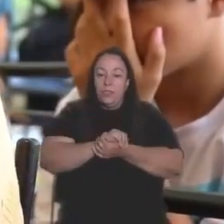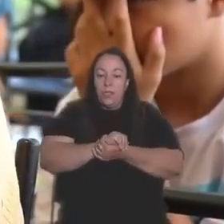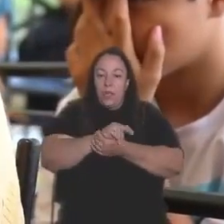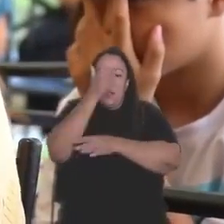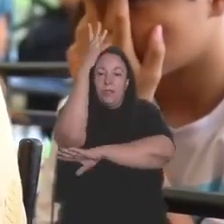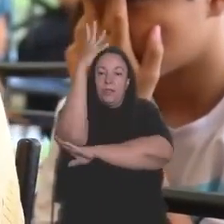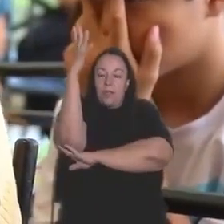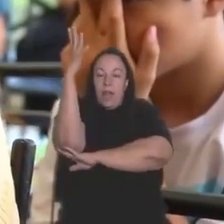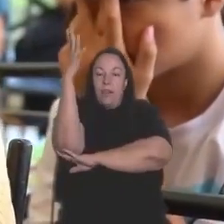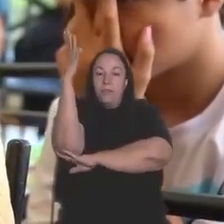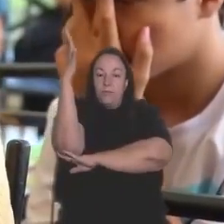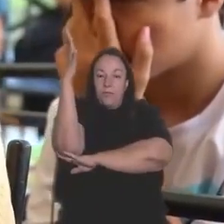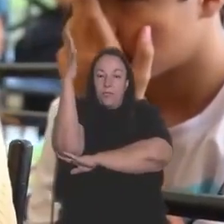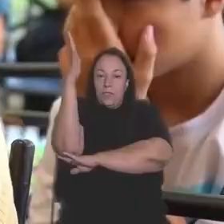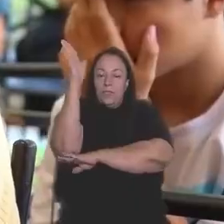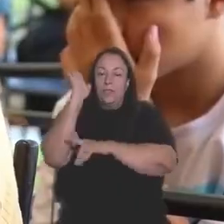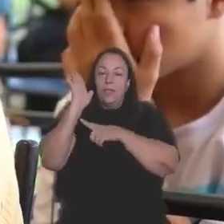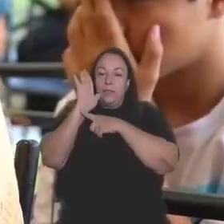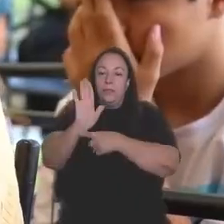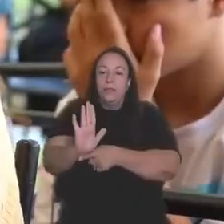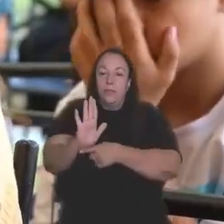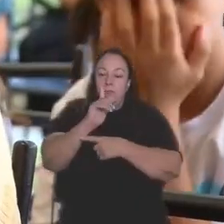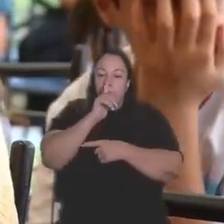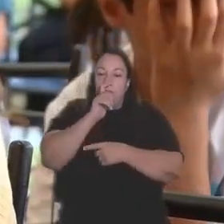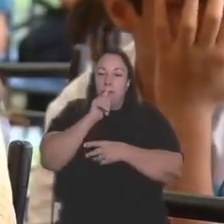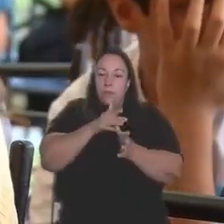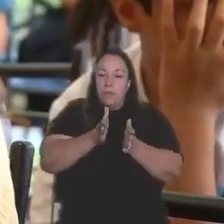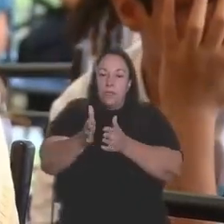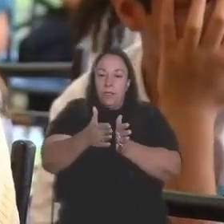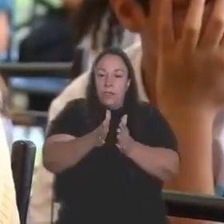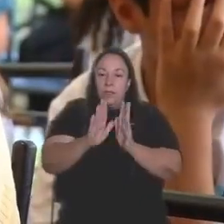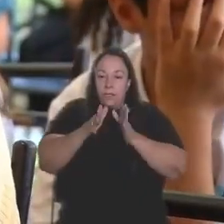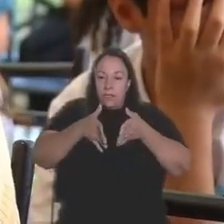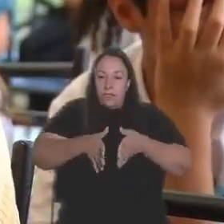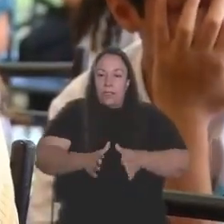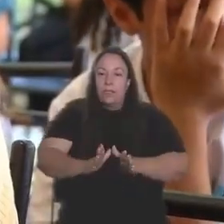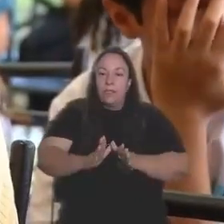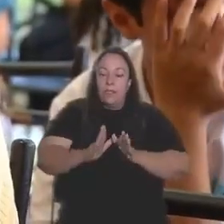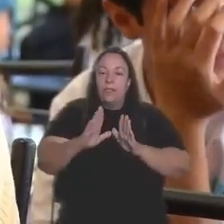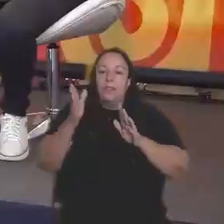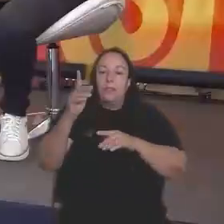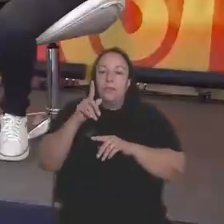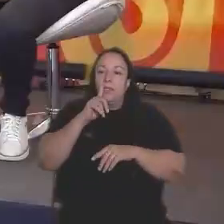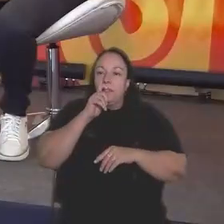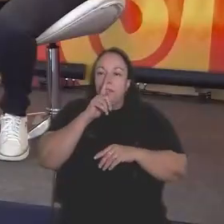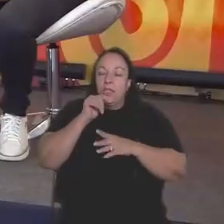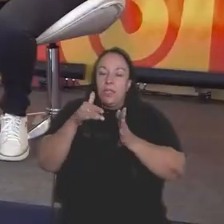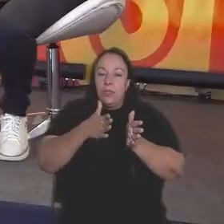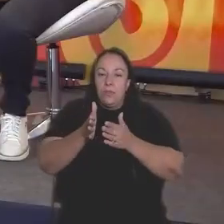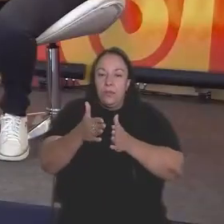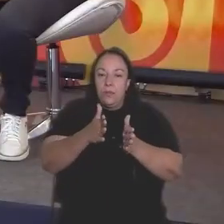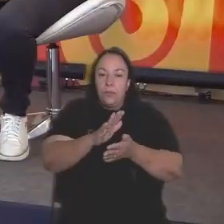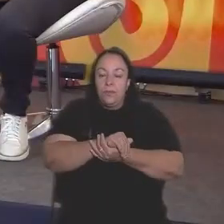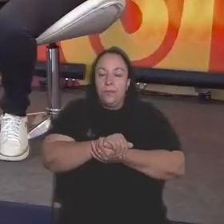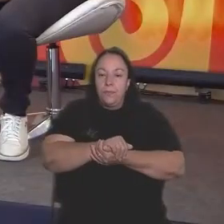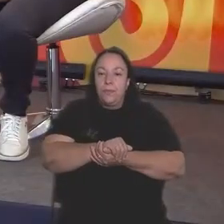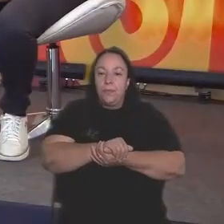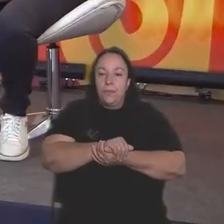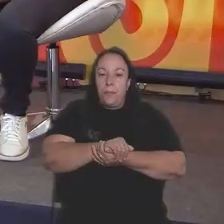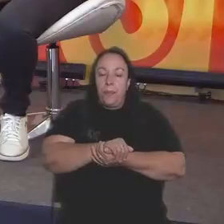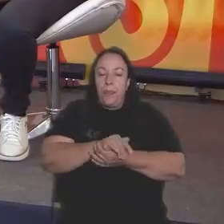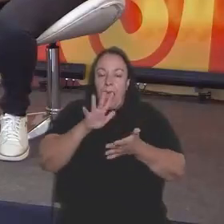as árvores junto aos rios, né, as nascentes, né. Muito importante essa preservação.